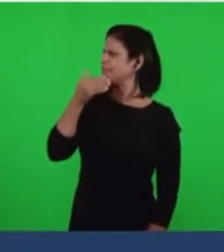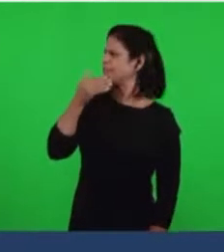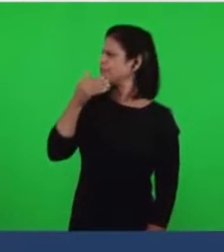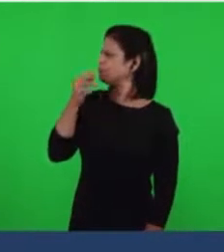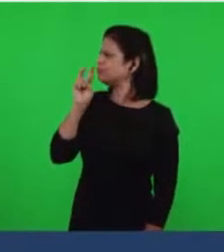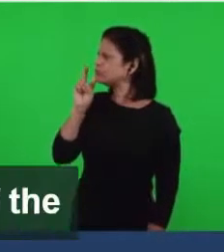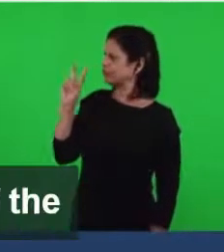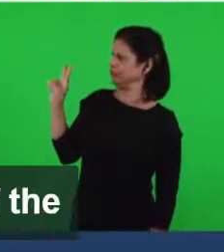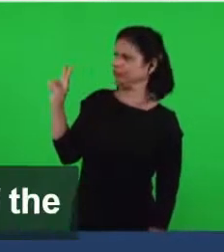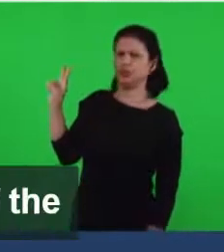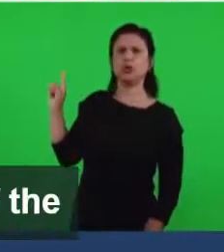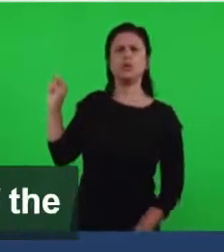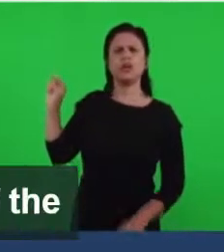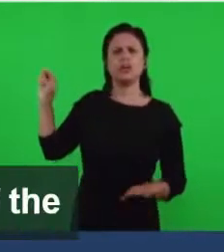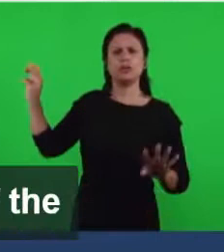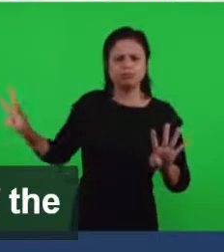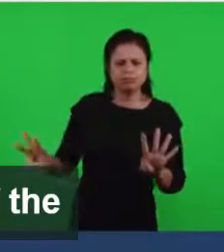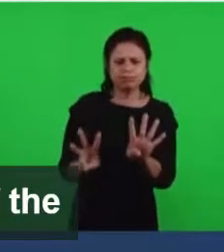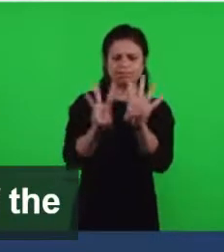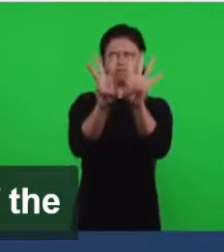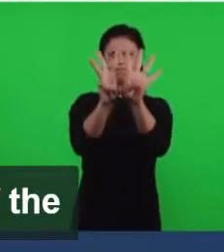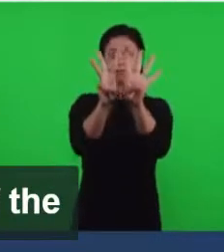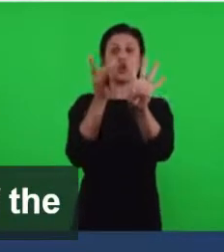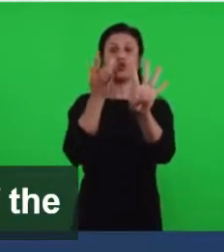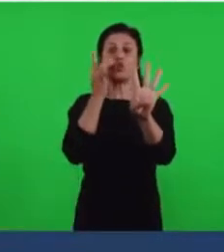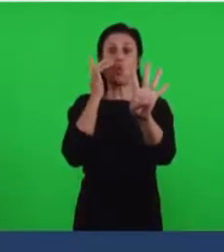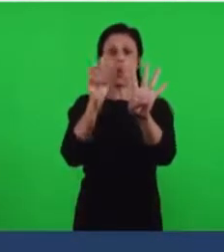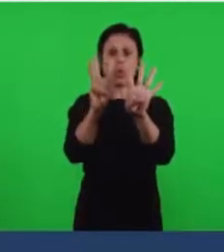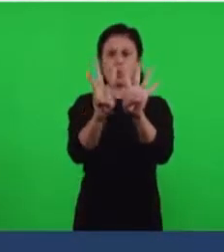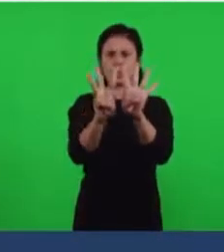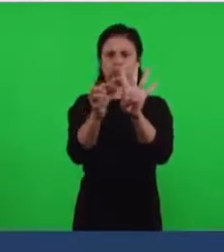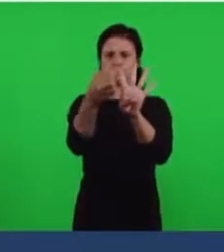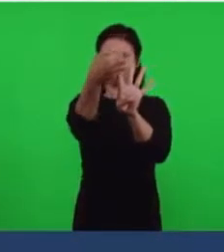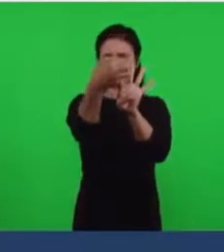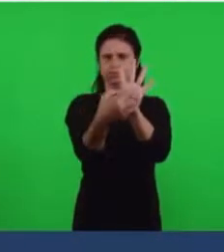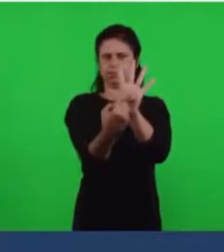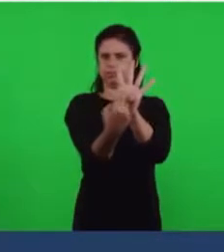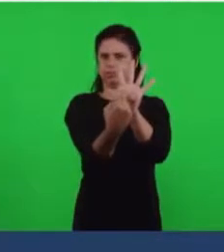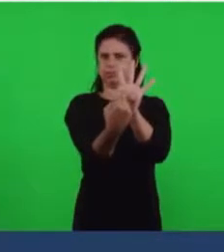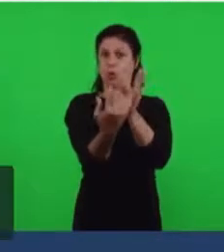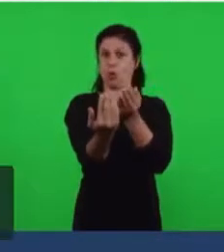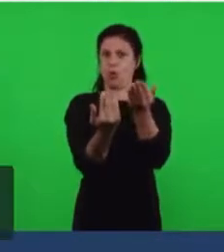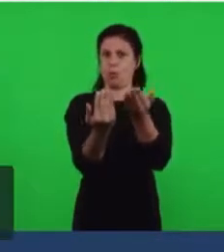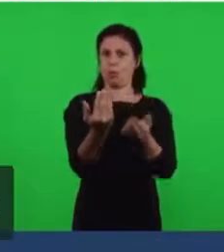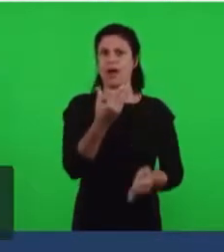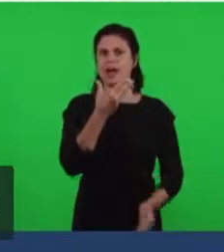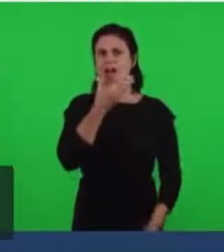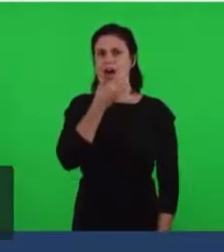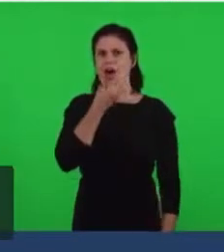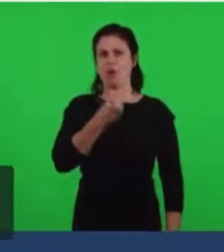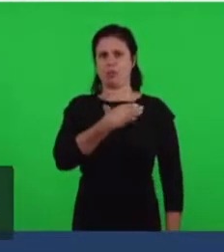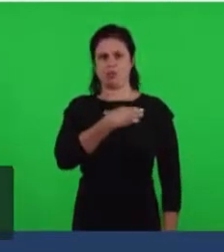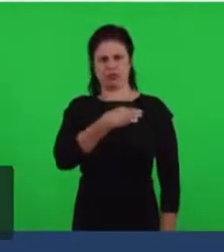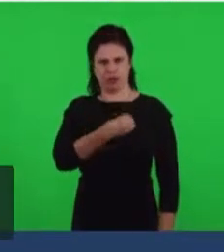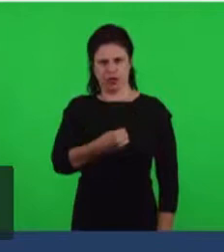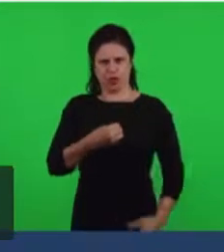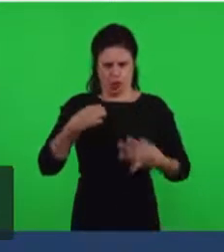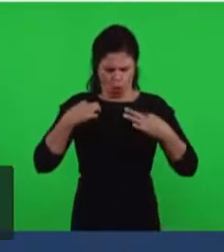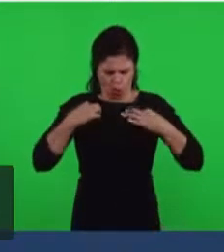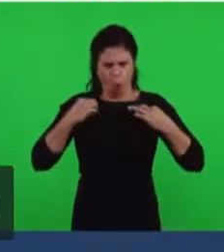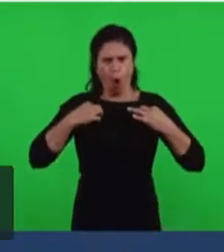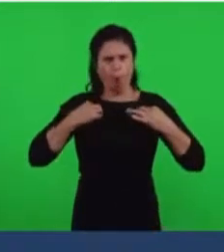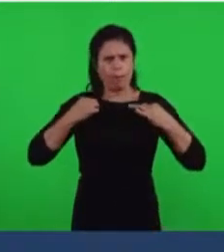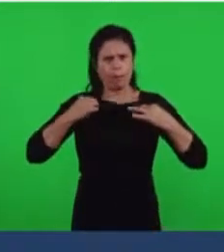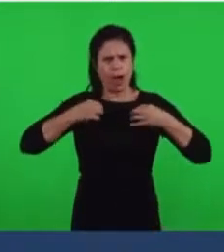me vi sete concessões de ouro e no meio do set castiçais um semelhante ao filho do homem vestido até